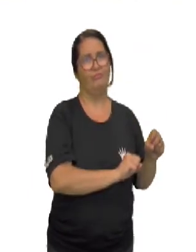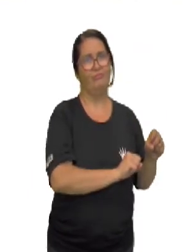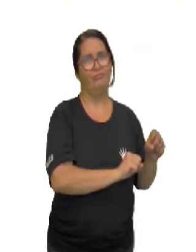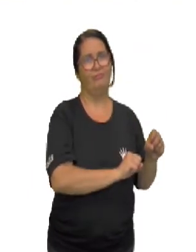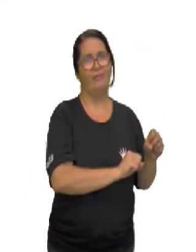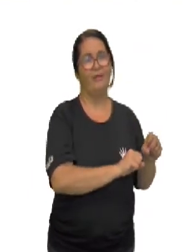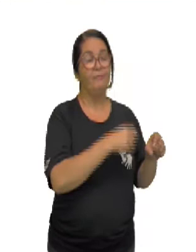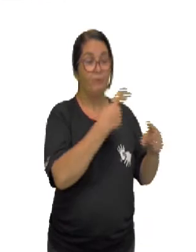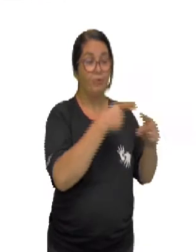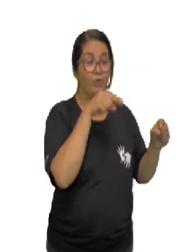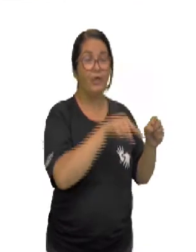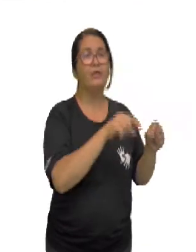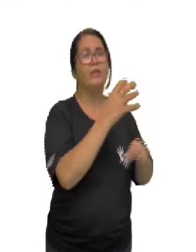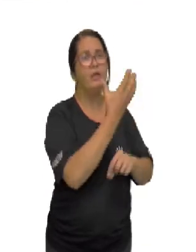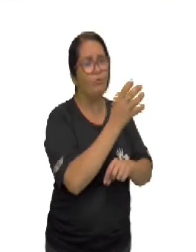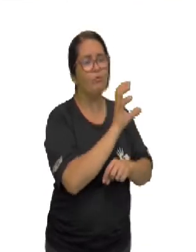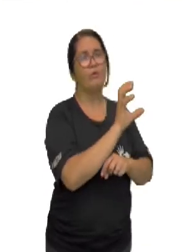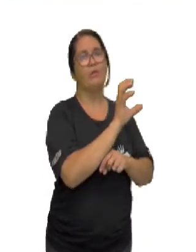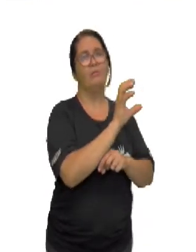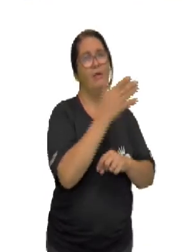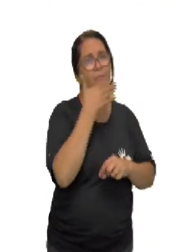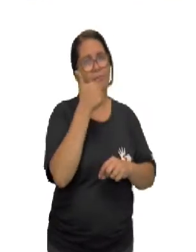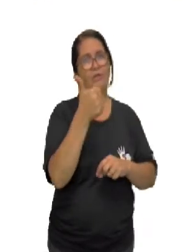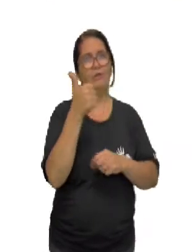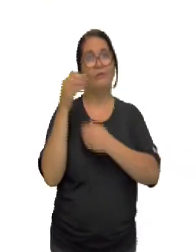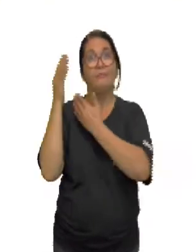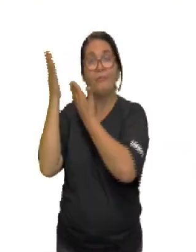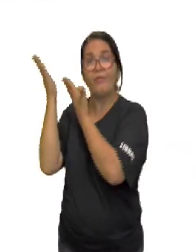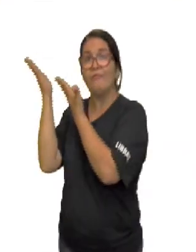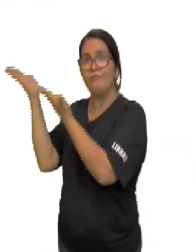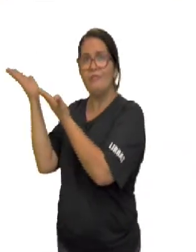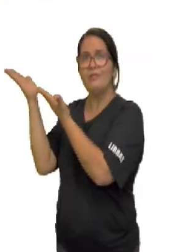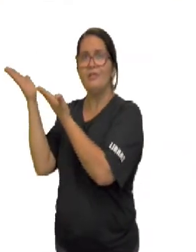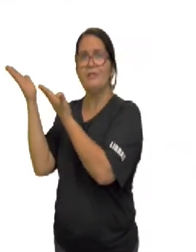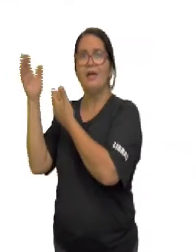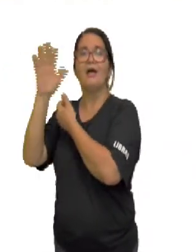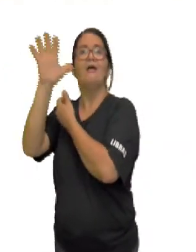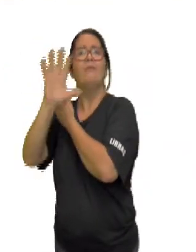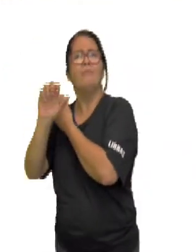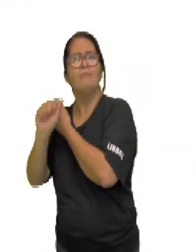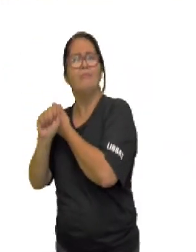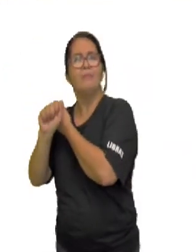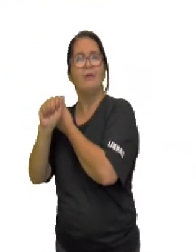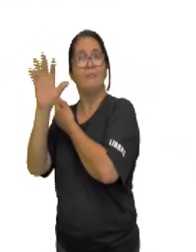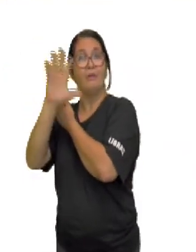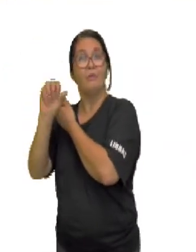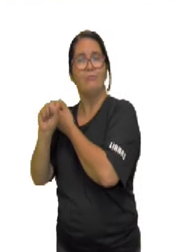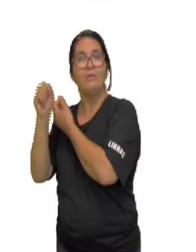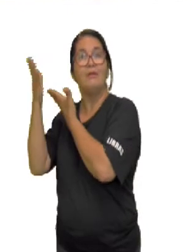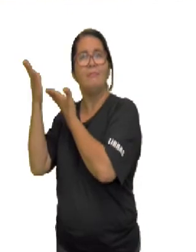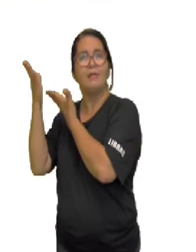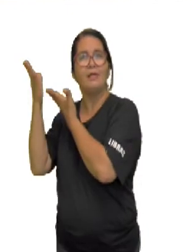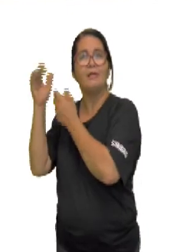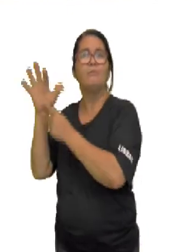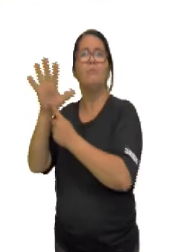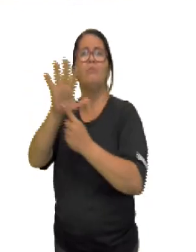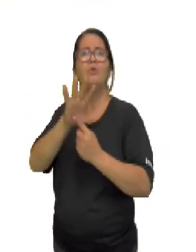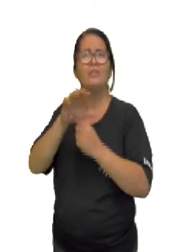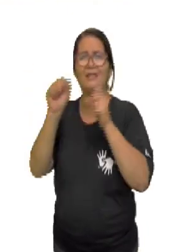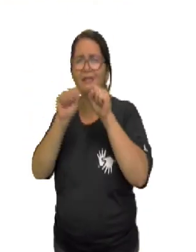A densidade demográfica. Olha aqui o mapa mostrando com clareza o que nós